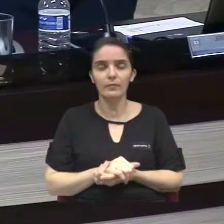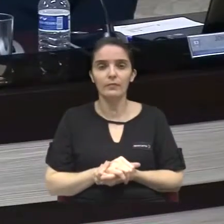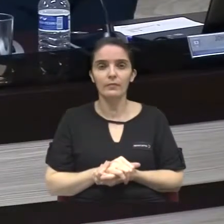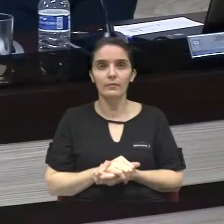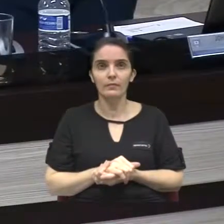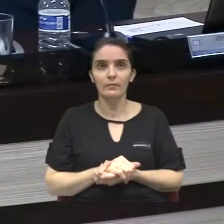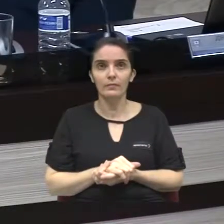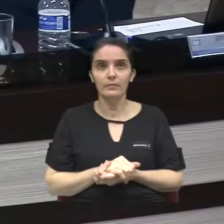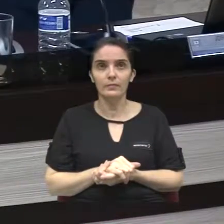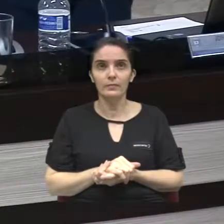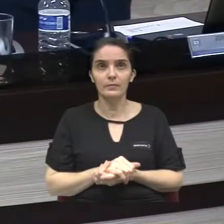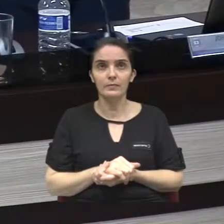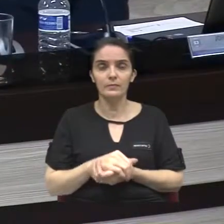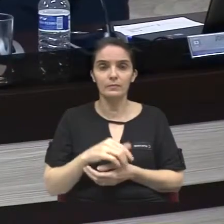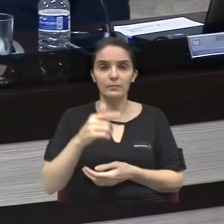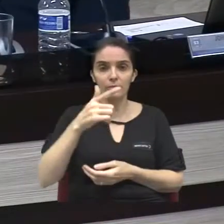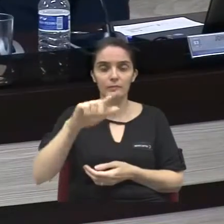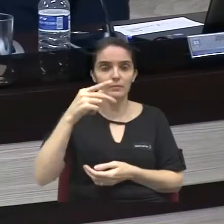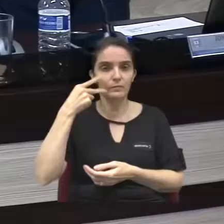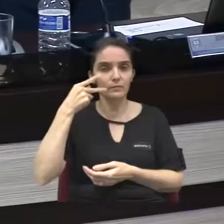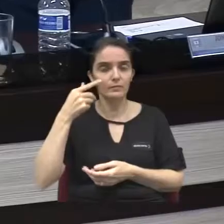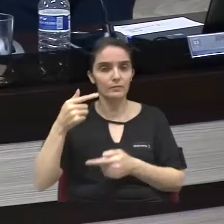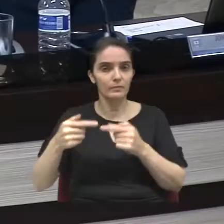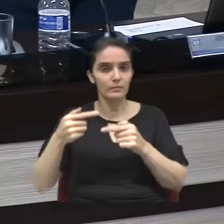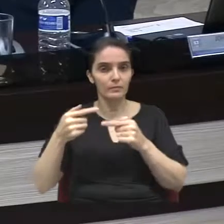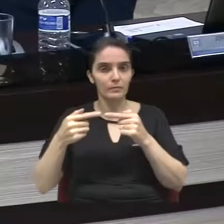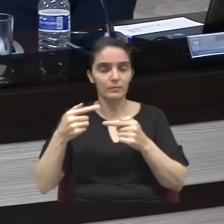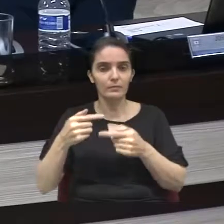Mais algum vereador deseja discutir a moção?